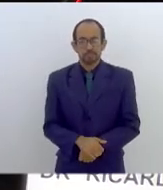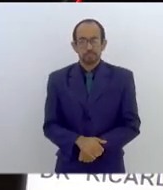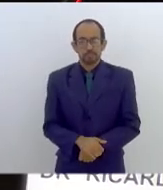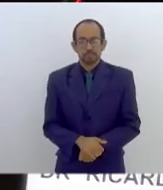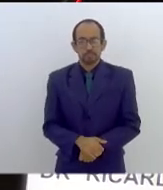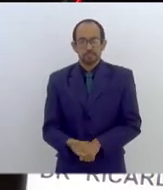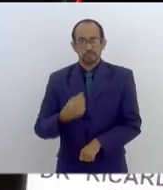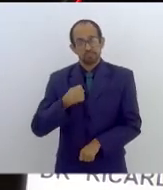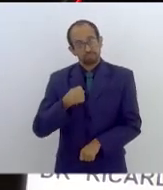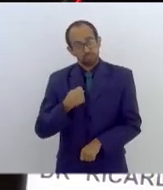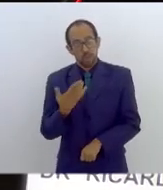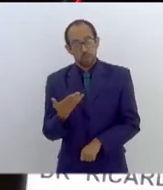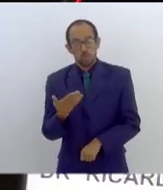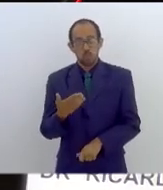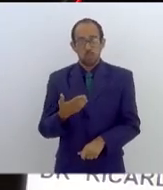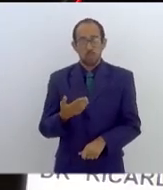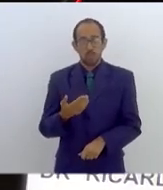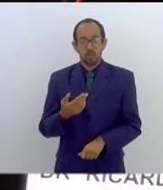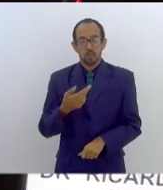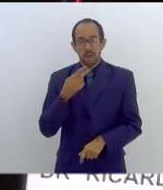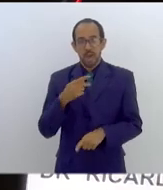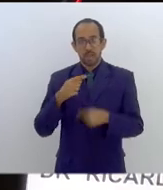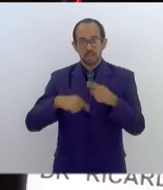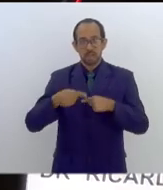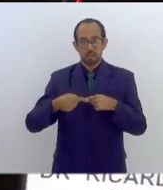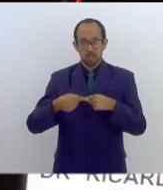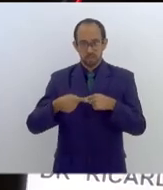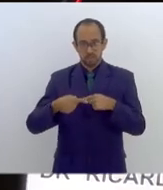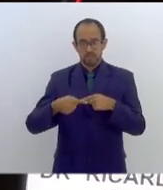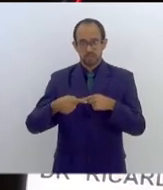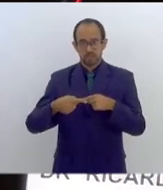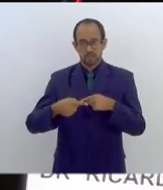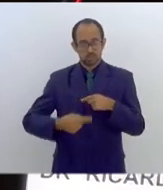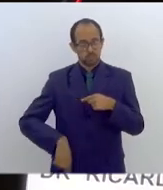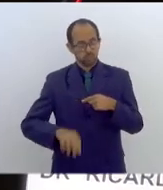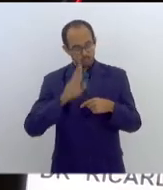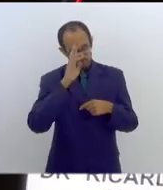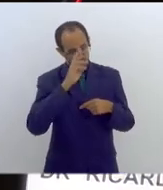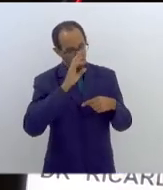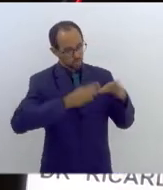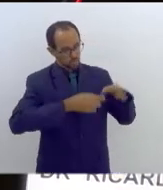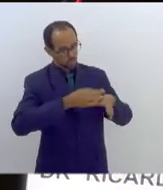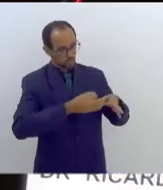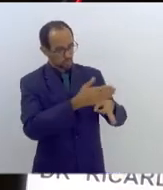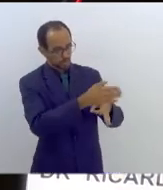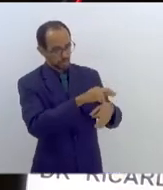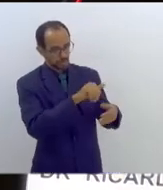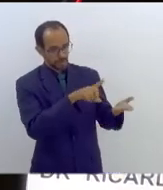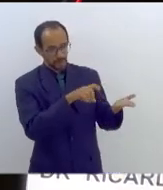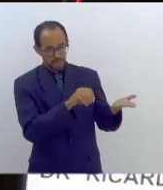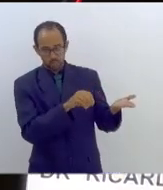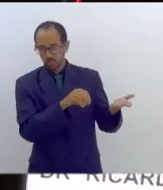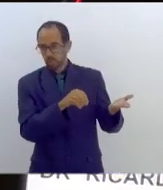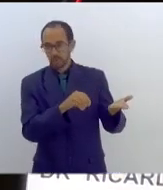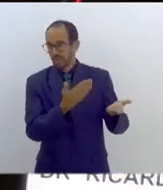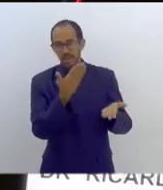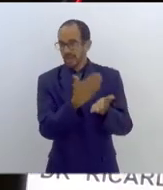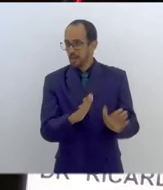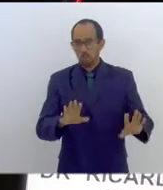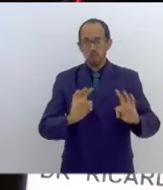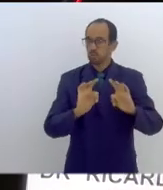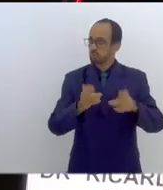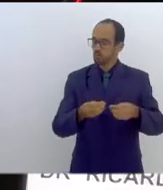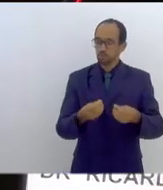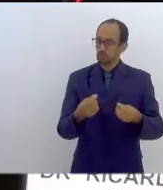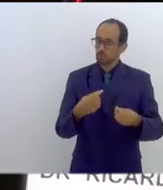eu falar depois dos que do desembargador Ricardo ele praticamente esgota tudo aquilo que a gente quer